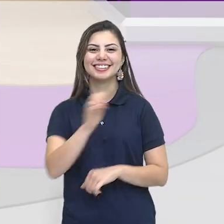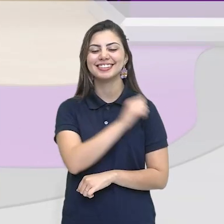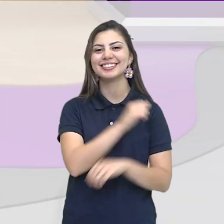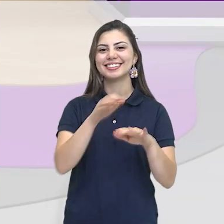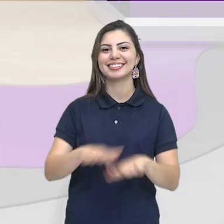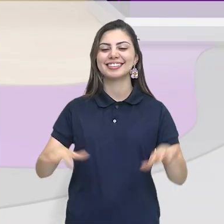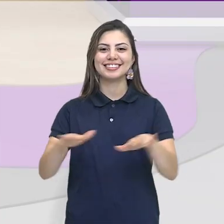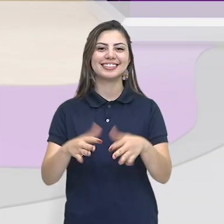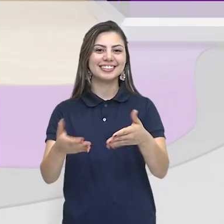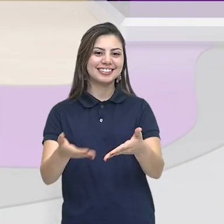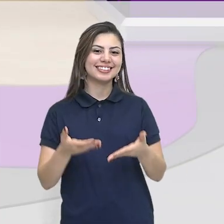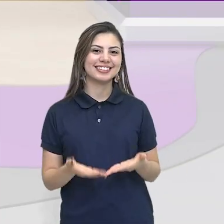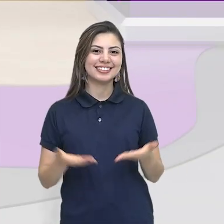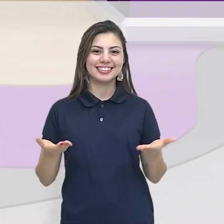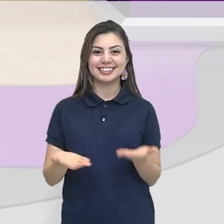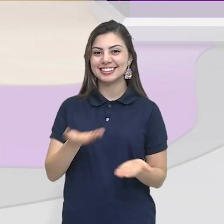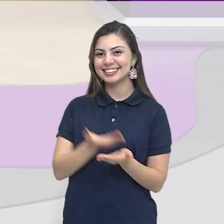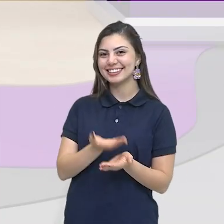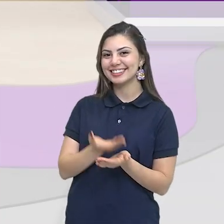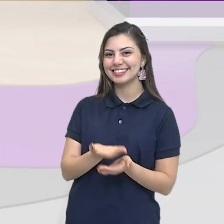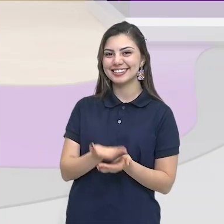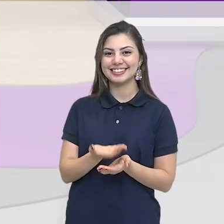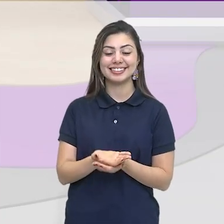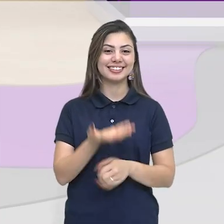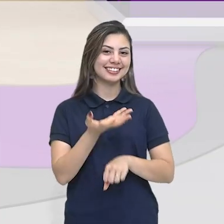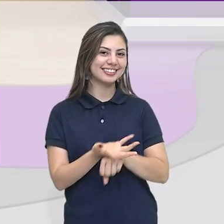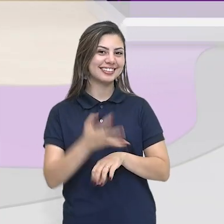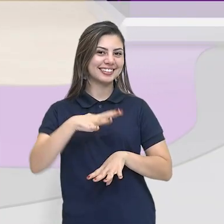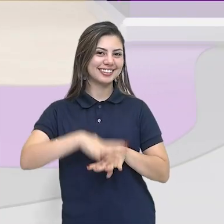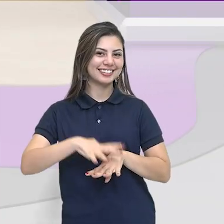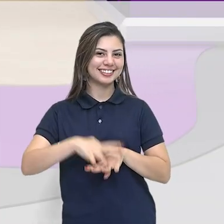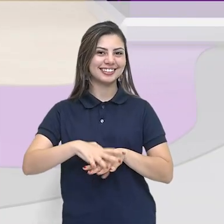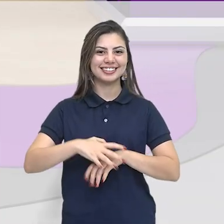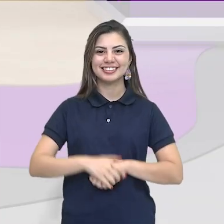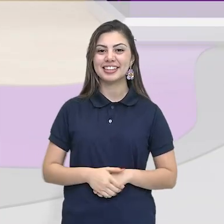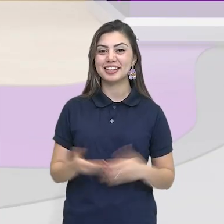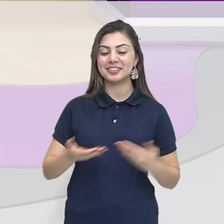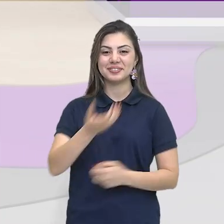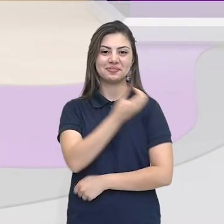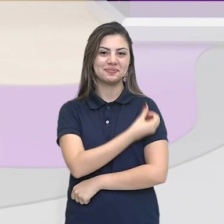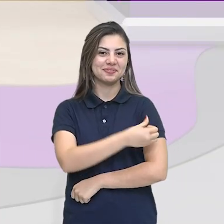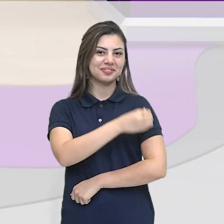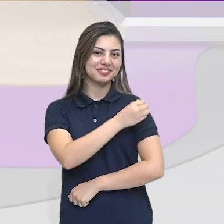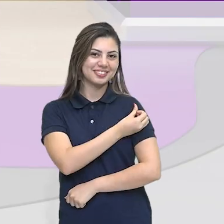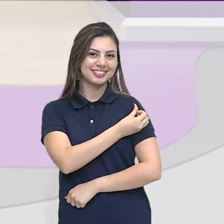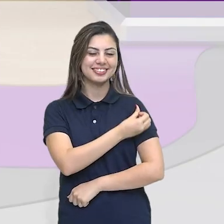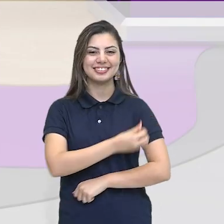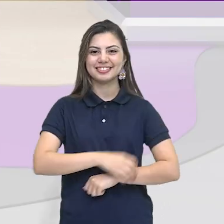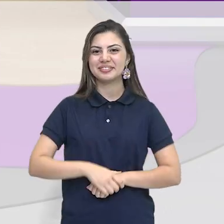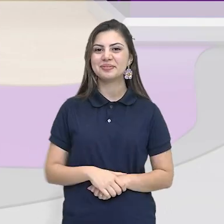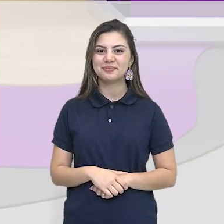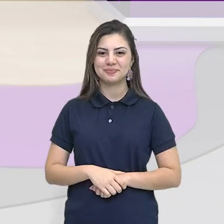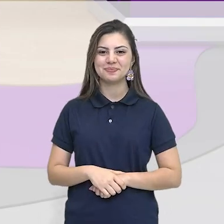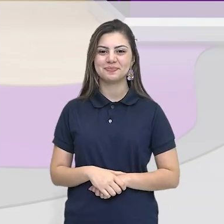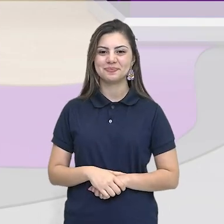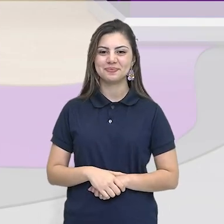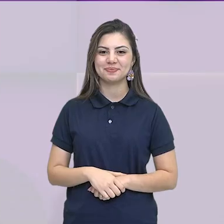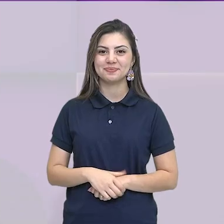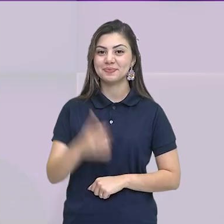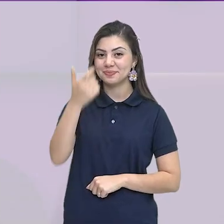Olá, queridos alunos, sejam todos bem-vindos a mais uma aula do componente de matemática, sexto ano, ensino